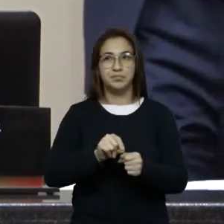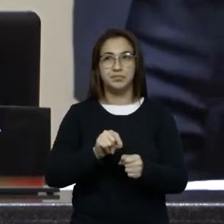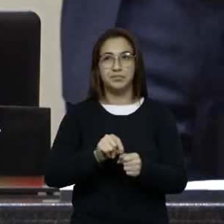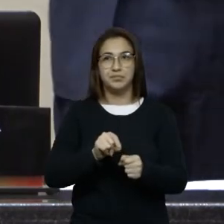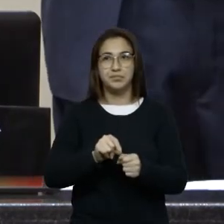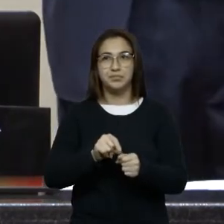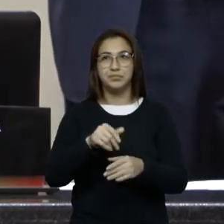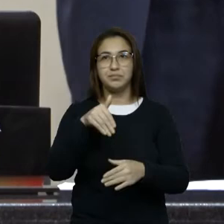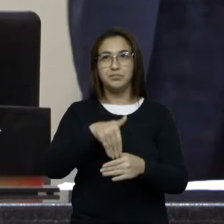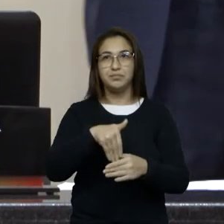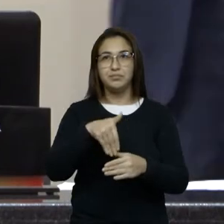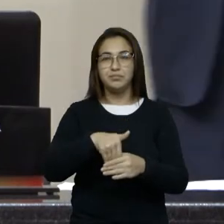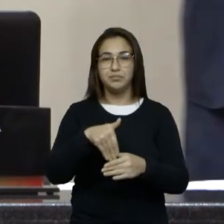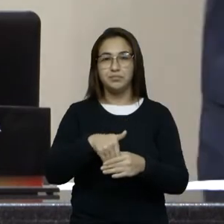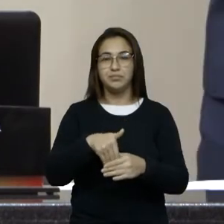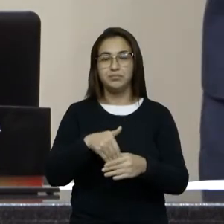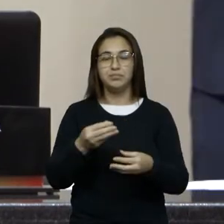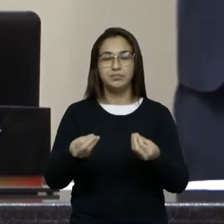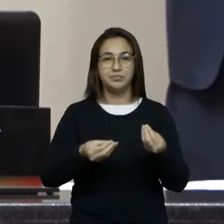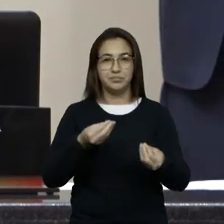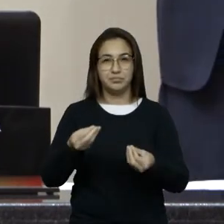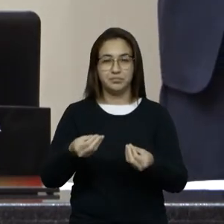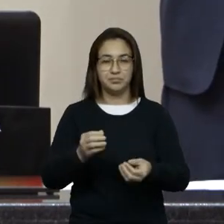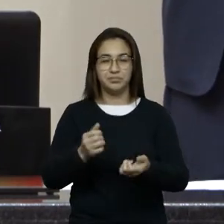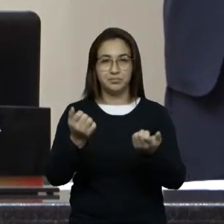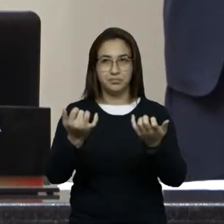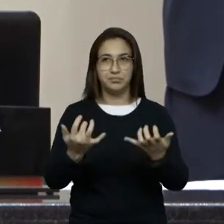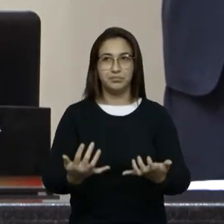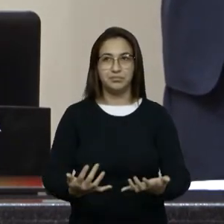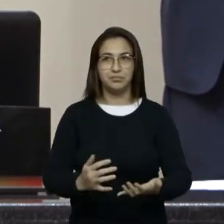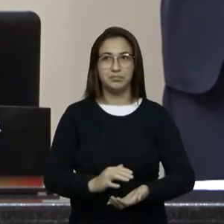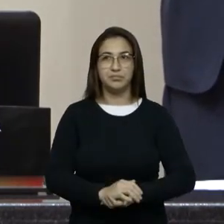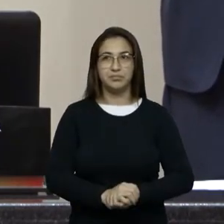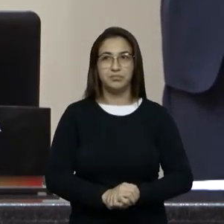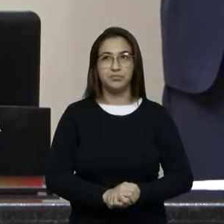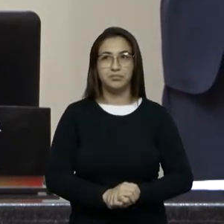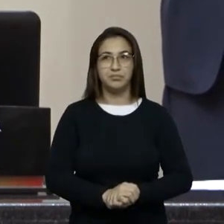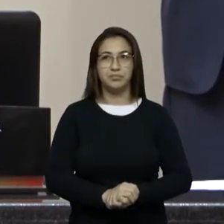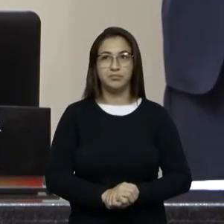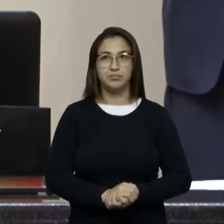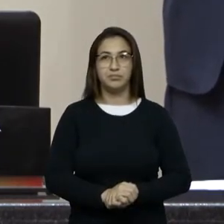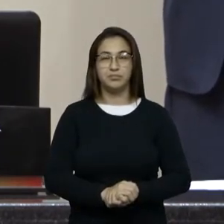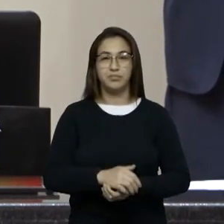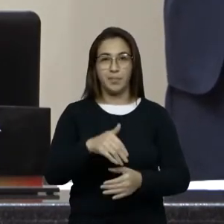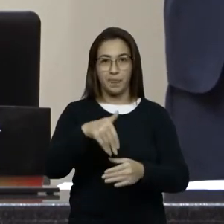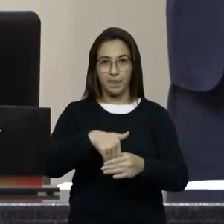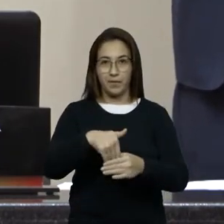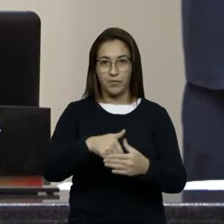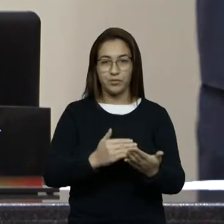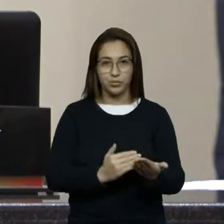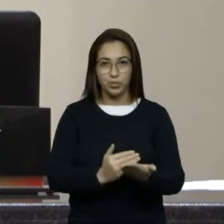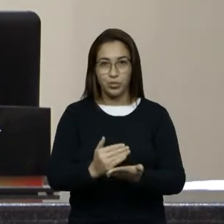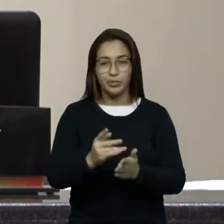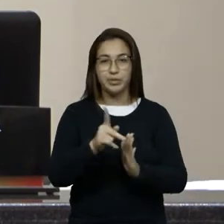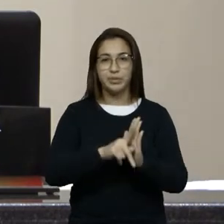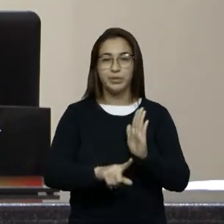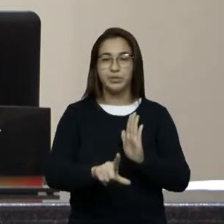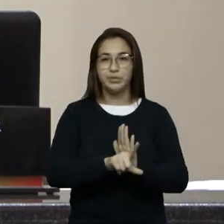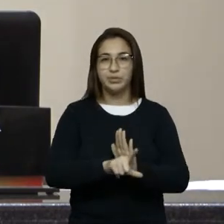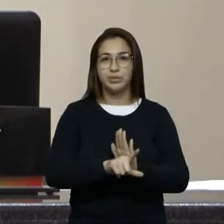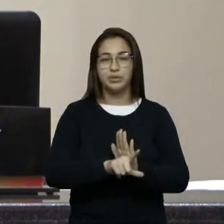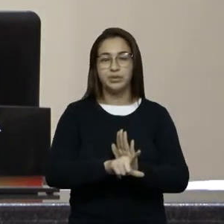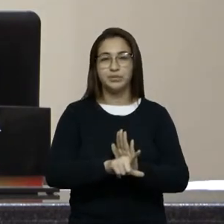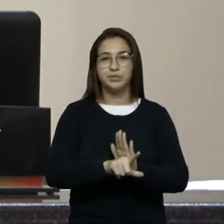e a votação da seguinte forma e voltamos e nesse inicialmente o projeto de